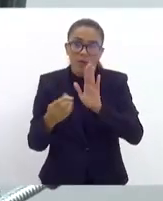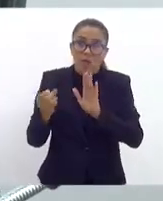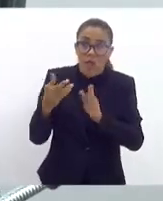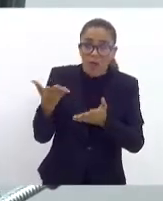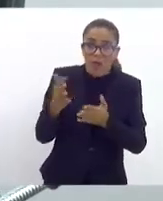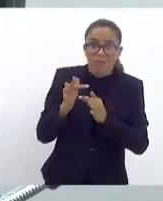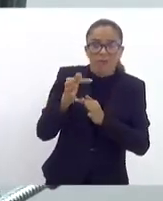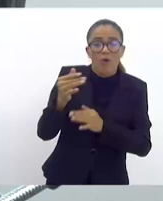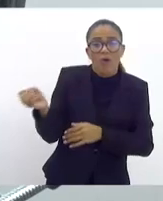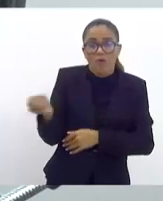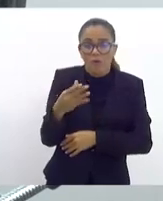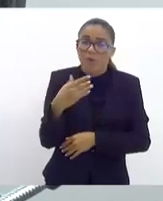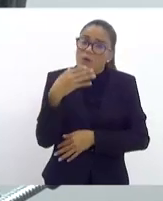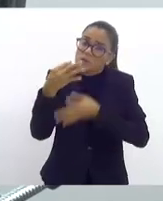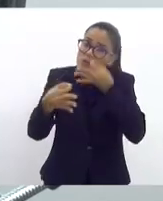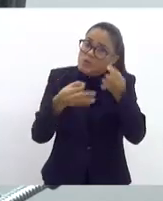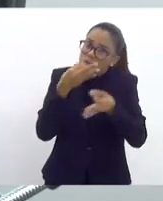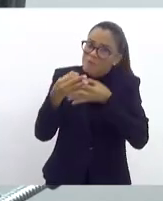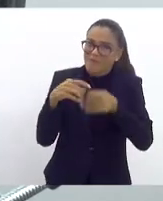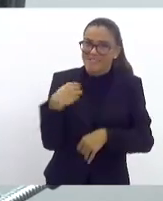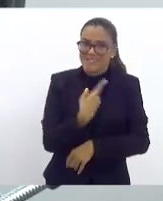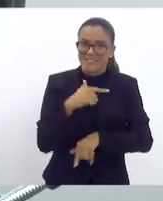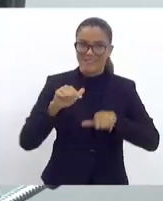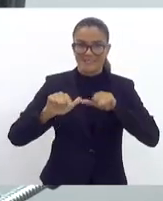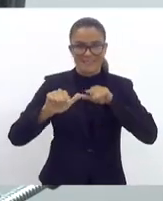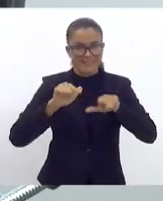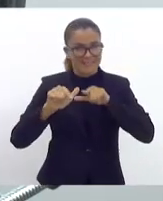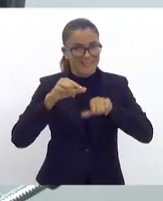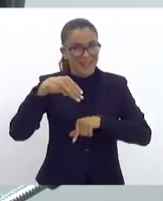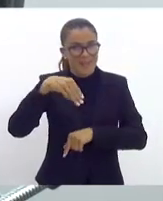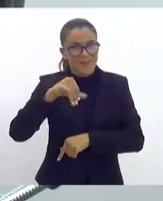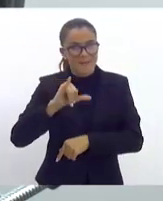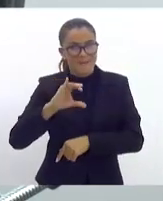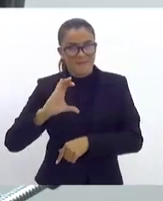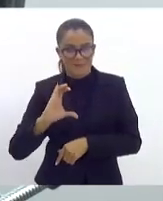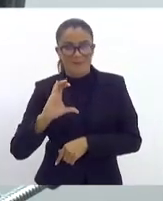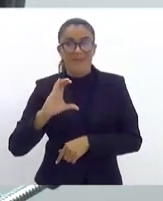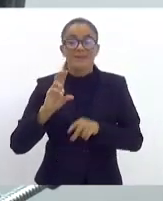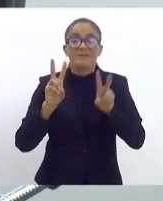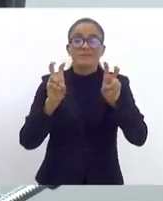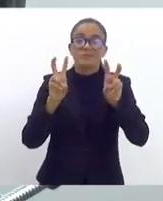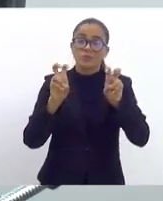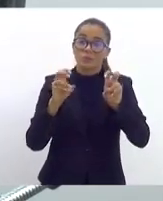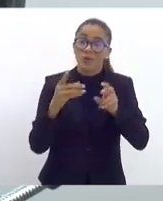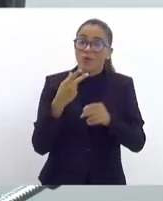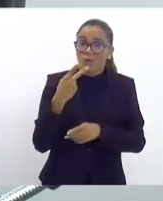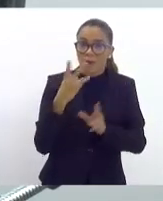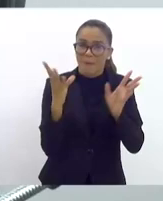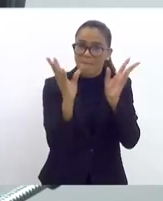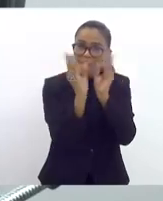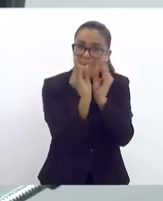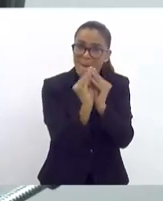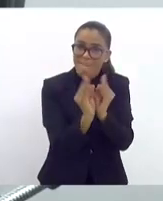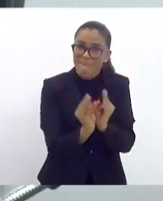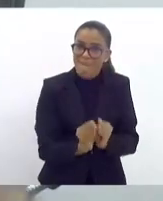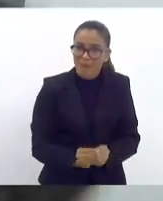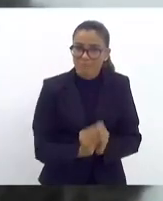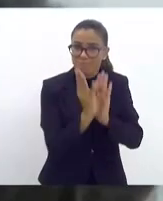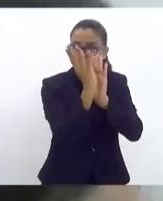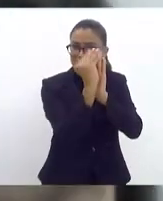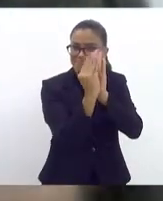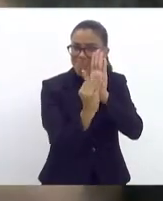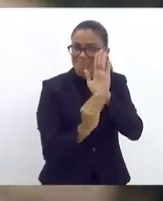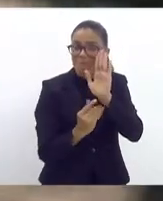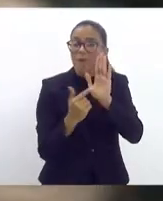é uma sugestão para a gente trabalhar Deputado minc sobre a questão das utilidades eu tô apresentando aqui uma minuta fiz isso porque